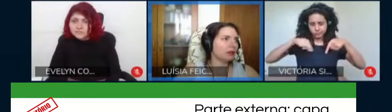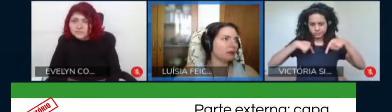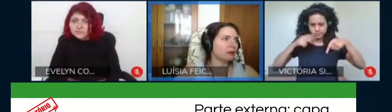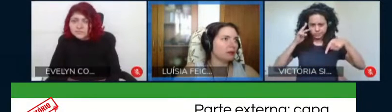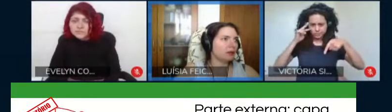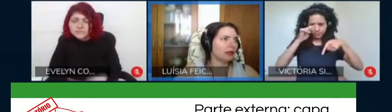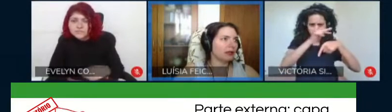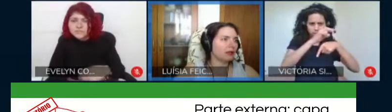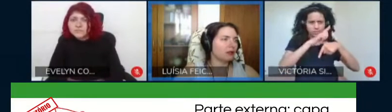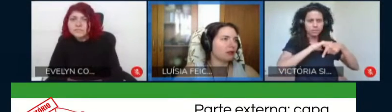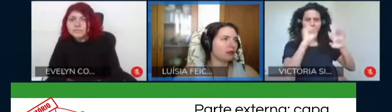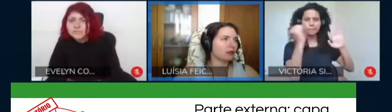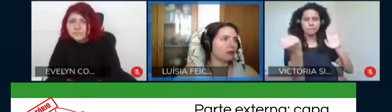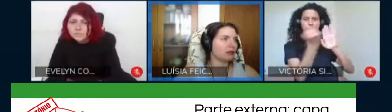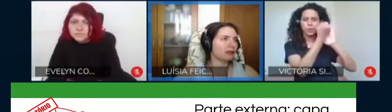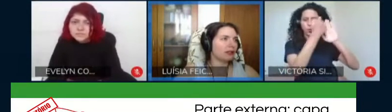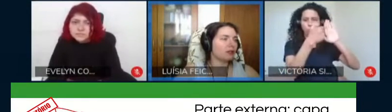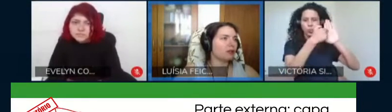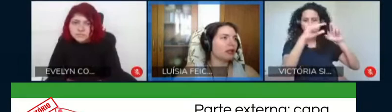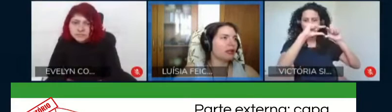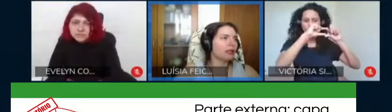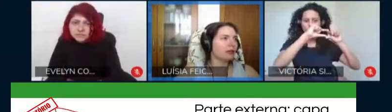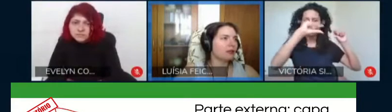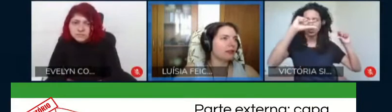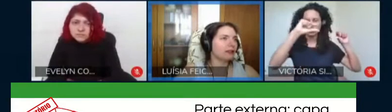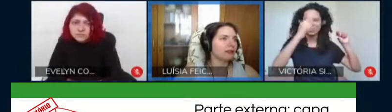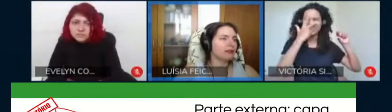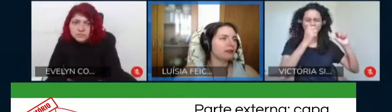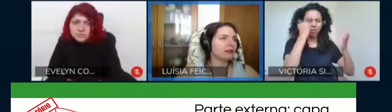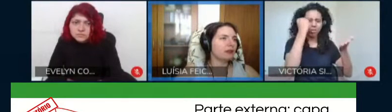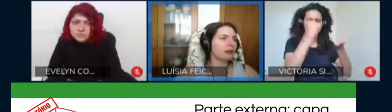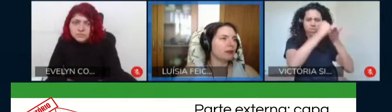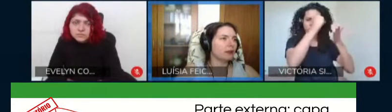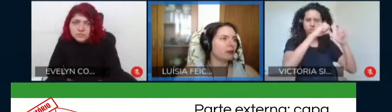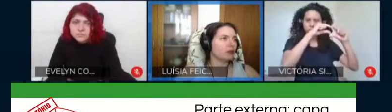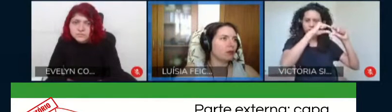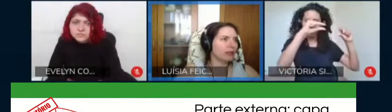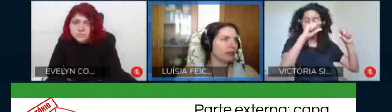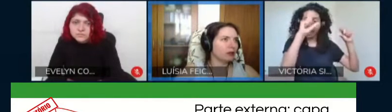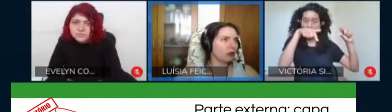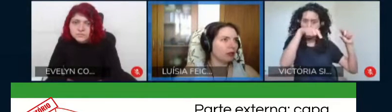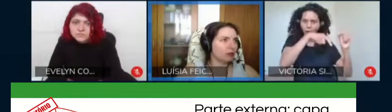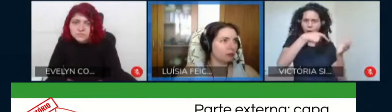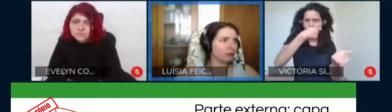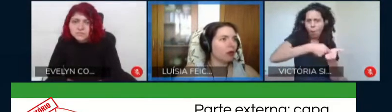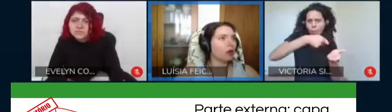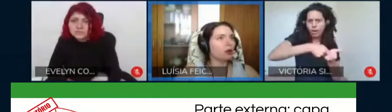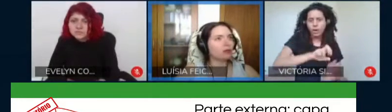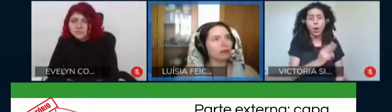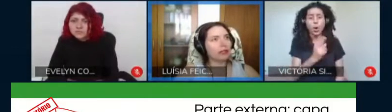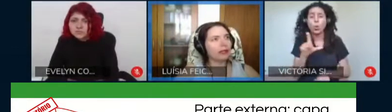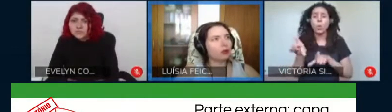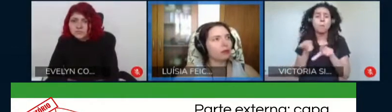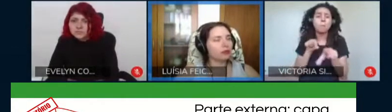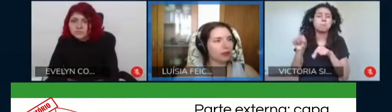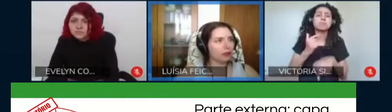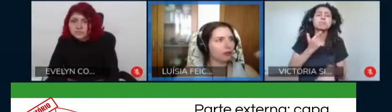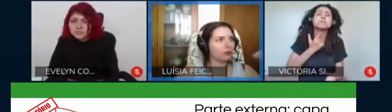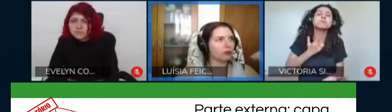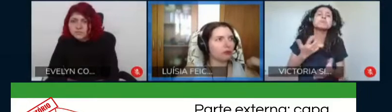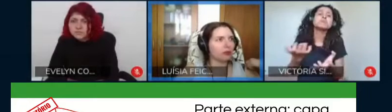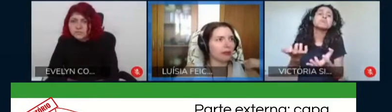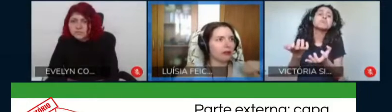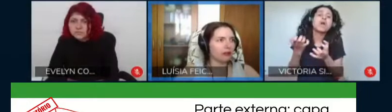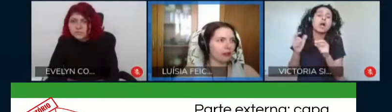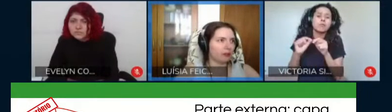um carimbinho aqui no canto superior esquerdo, que ele vai dizer se esse é um elemento obrigatório ou se ele é